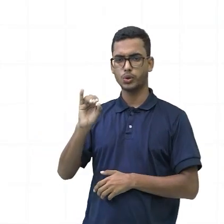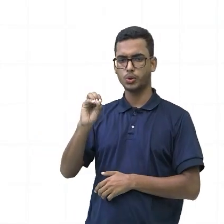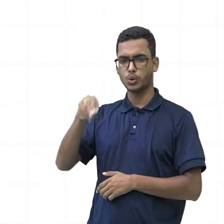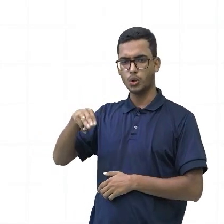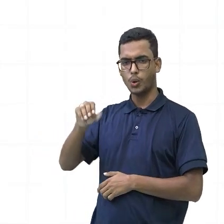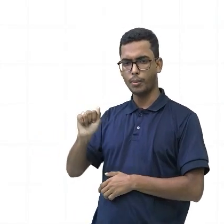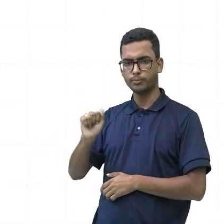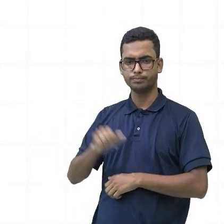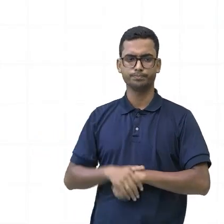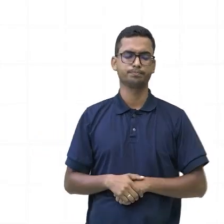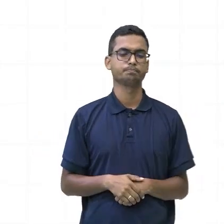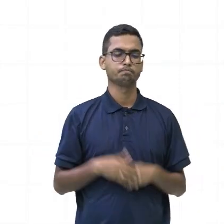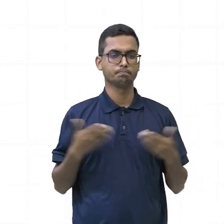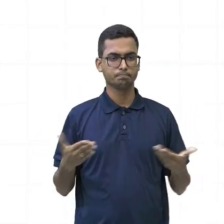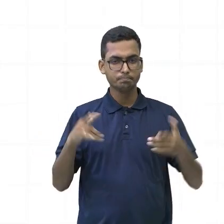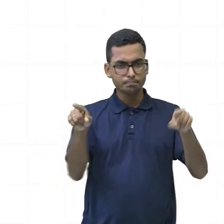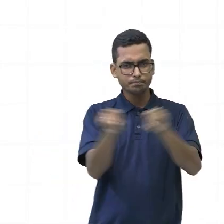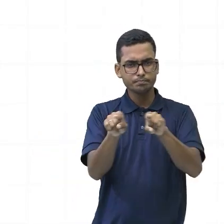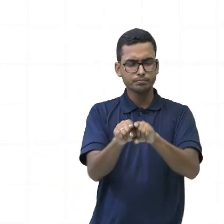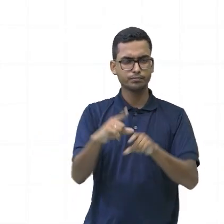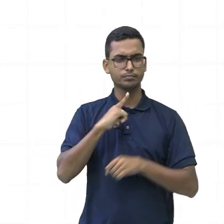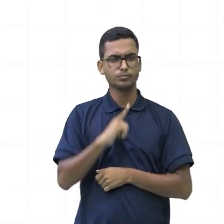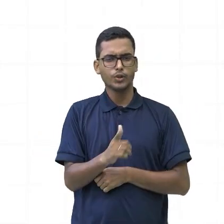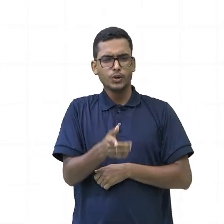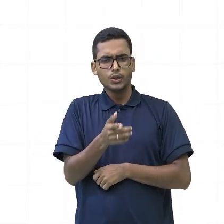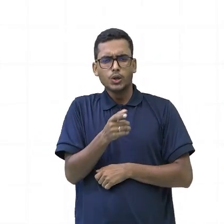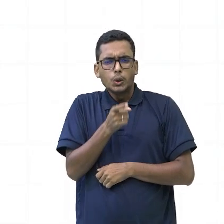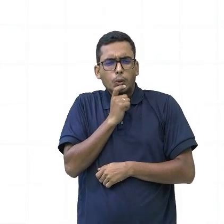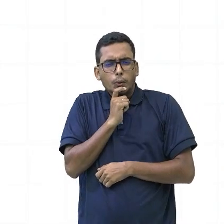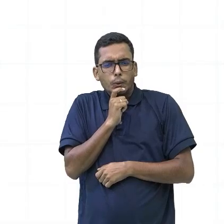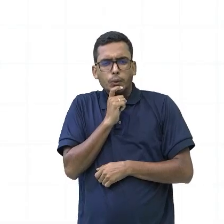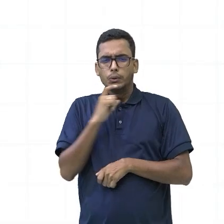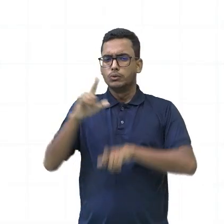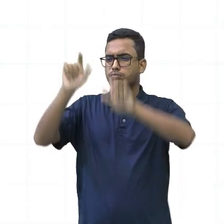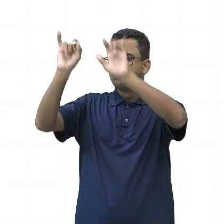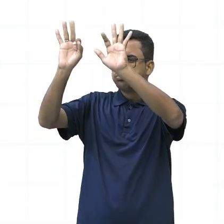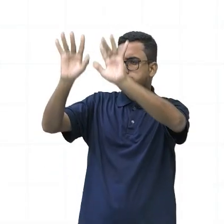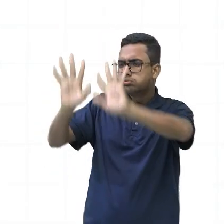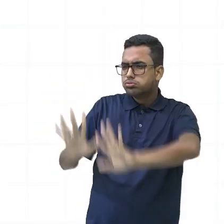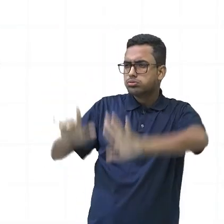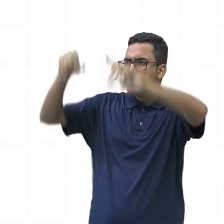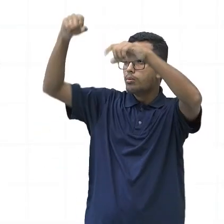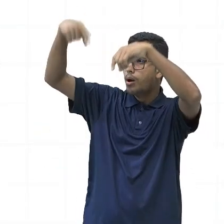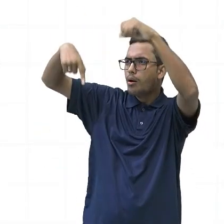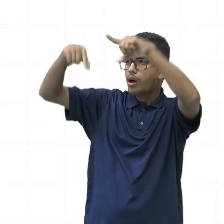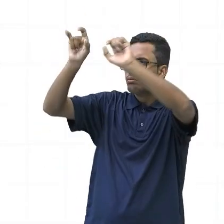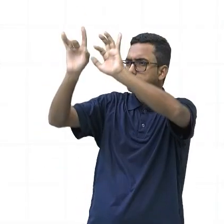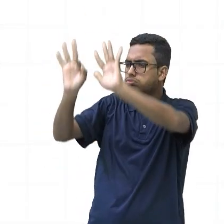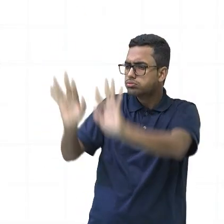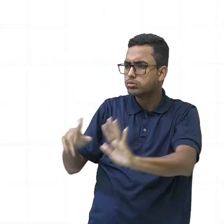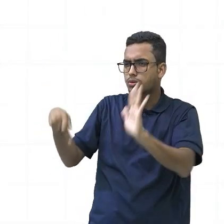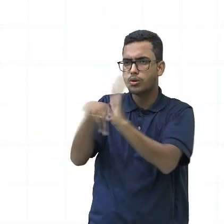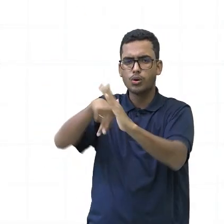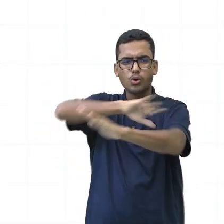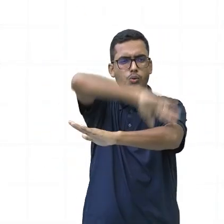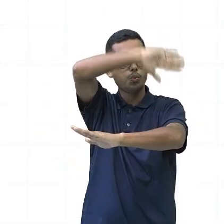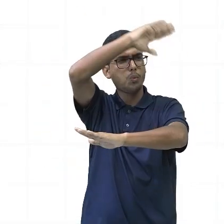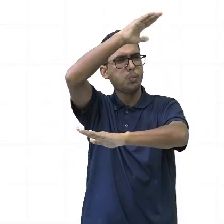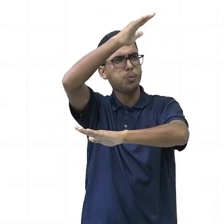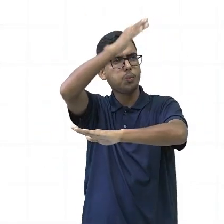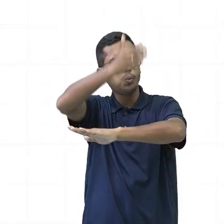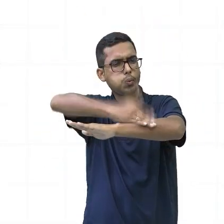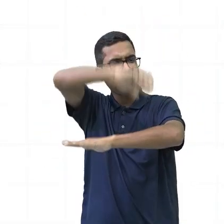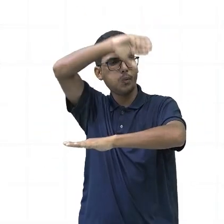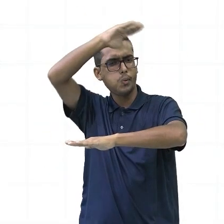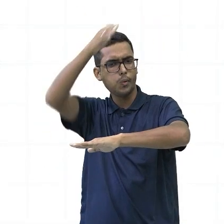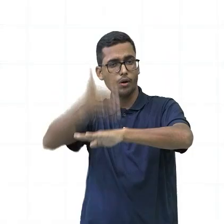olha, a gente vai ver aí o frio, né? Tá vendo aí a neve cobrindo essa montanha, então é bem característico